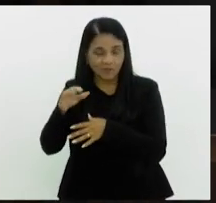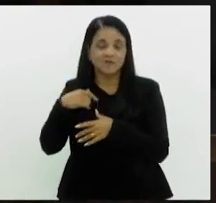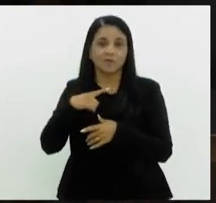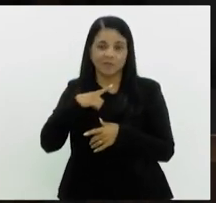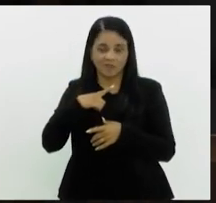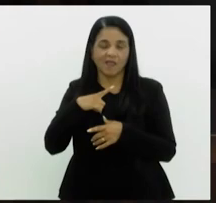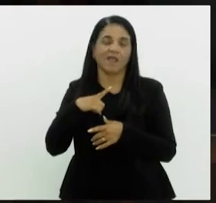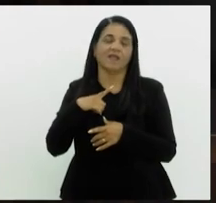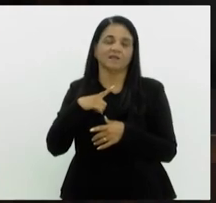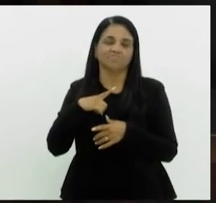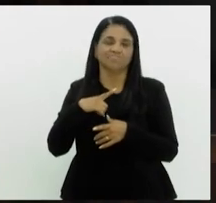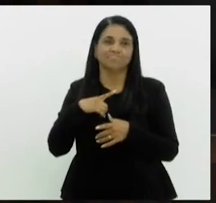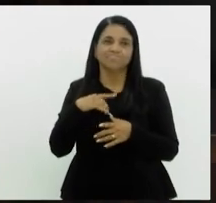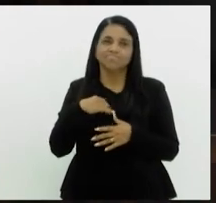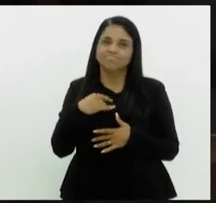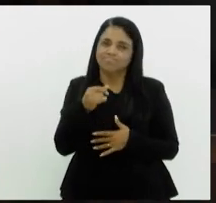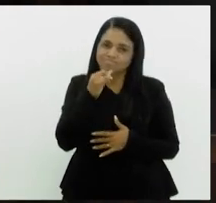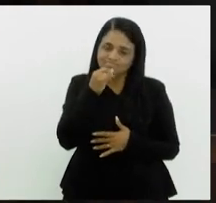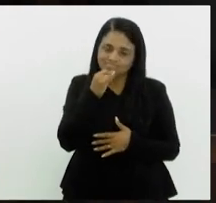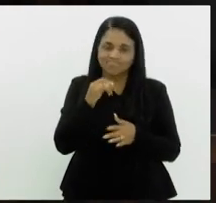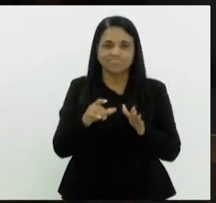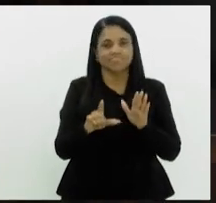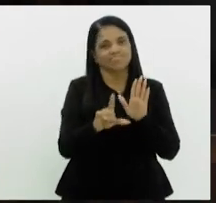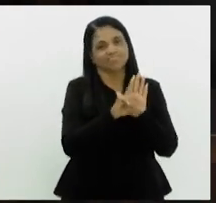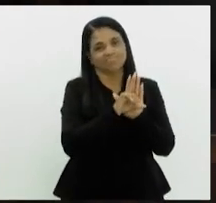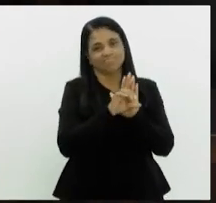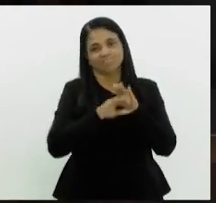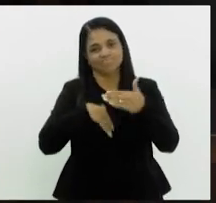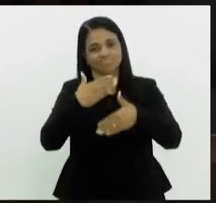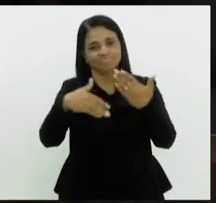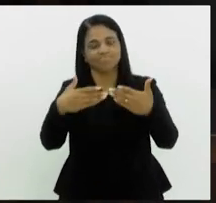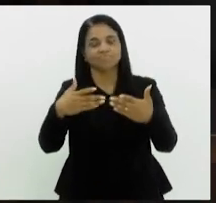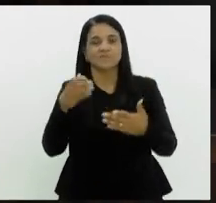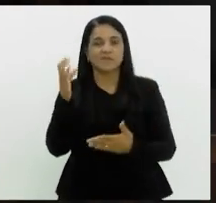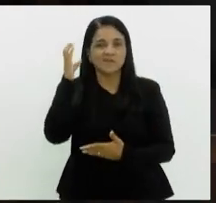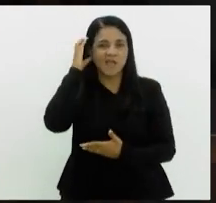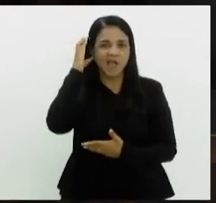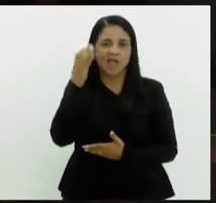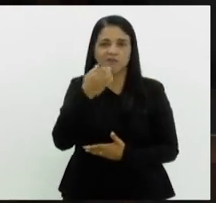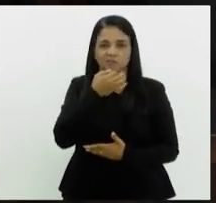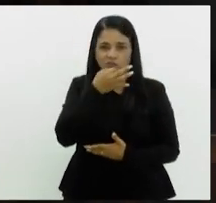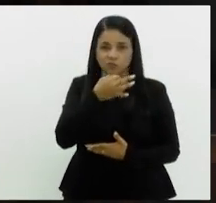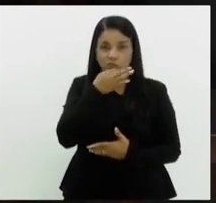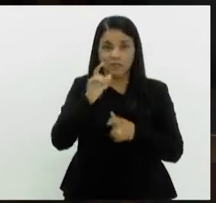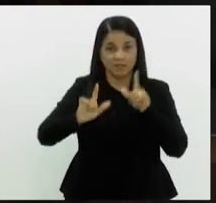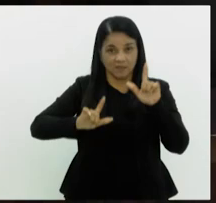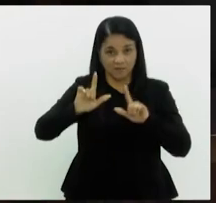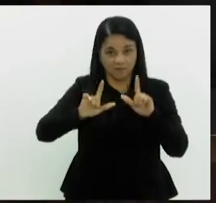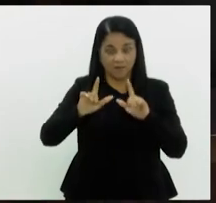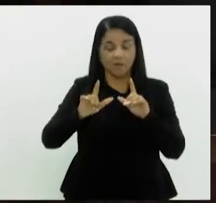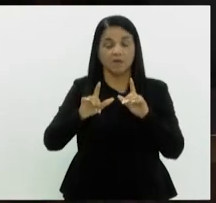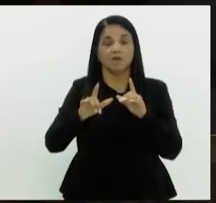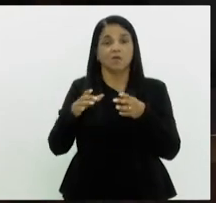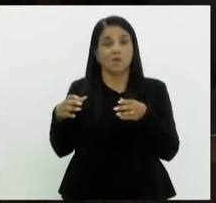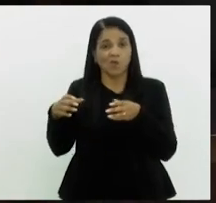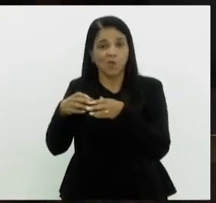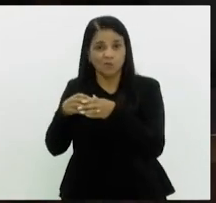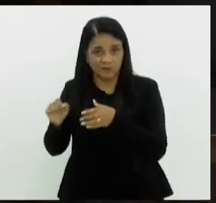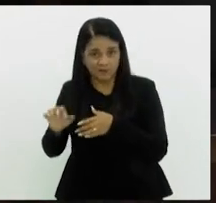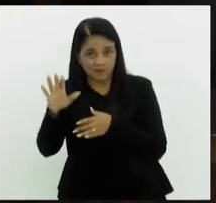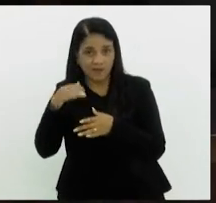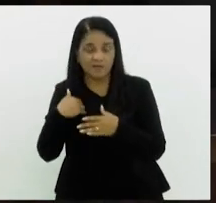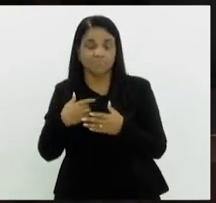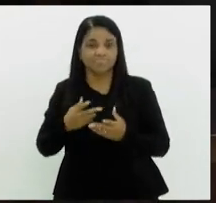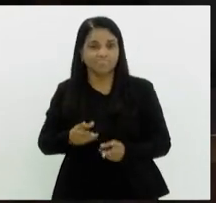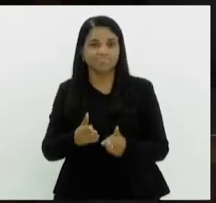na legislação para garantir que rádios e TVs comunitárias existam com concretude, que garanta aí tanto